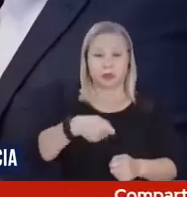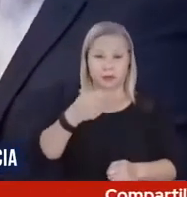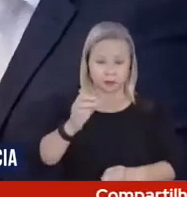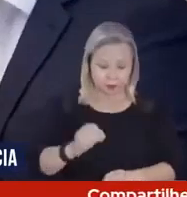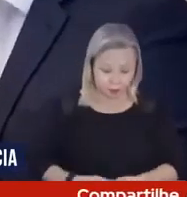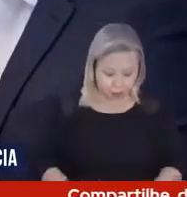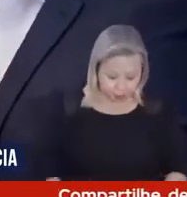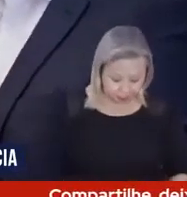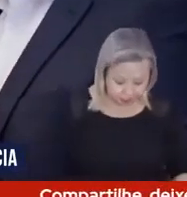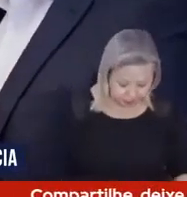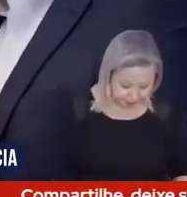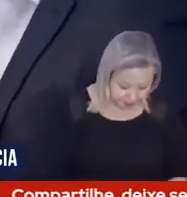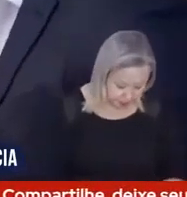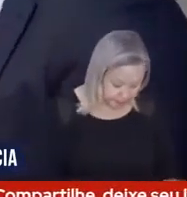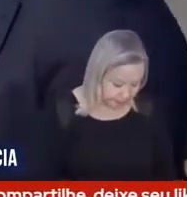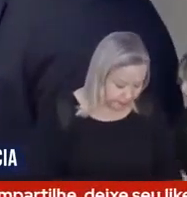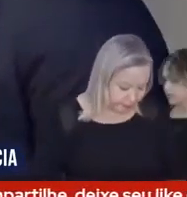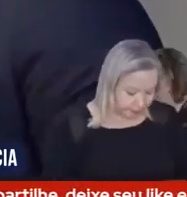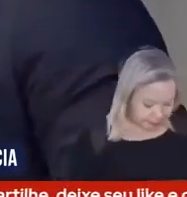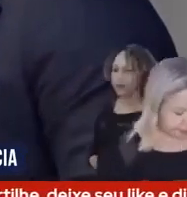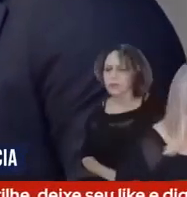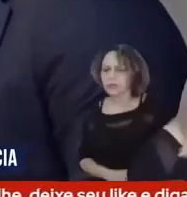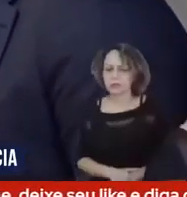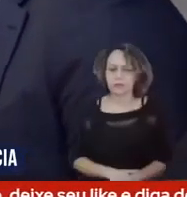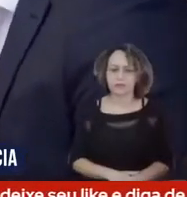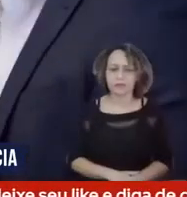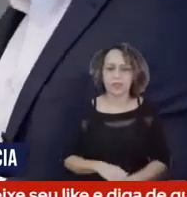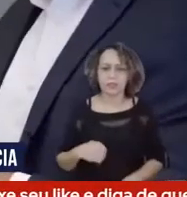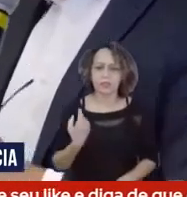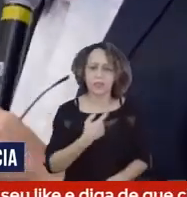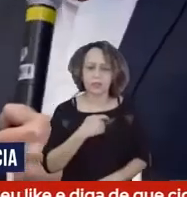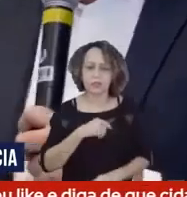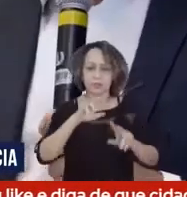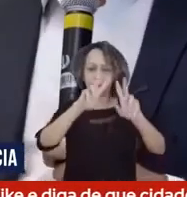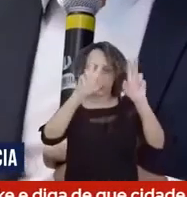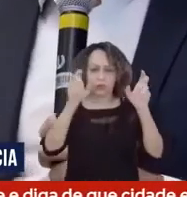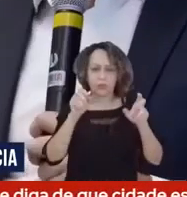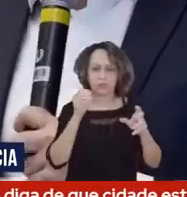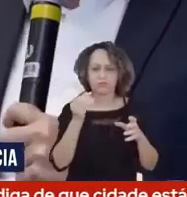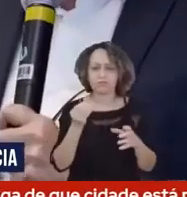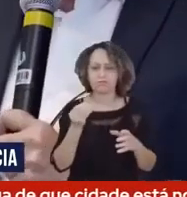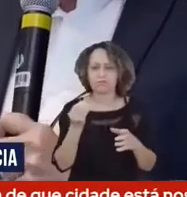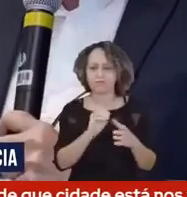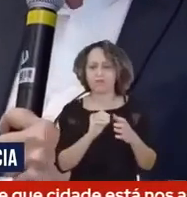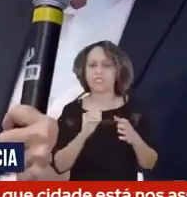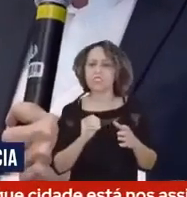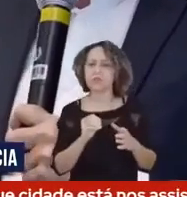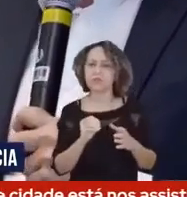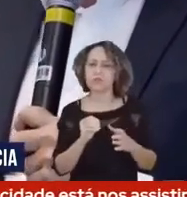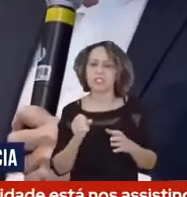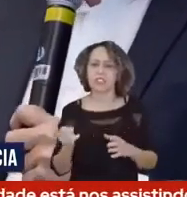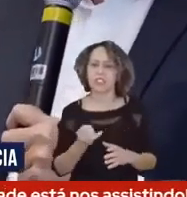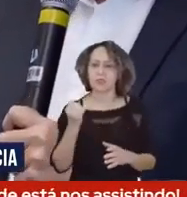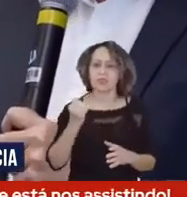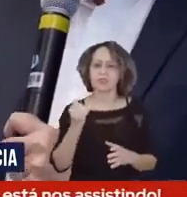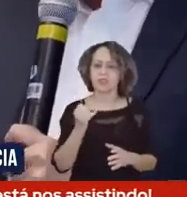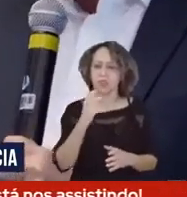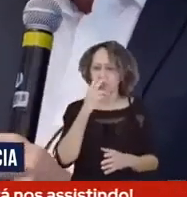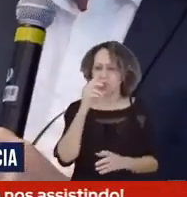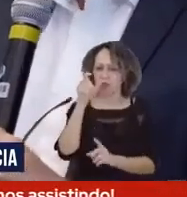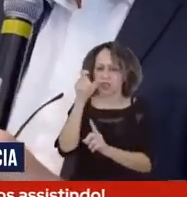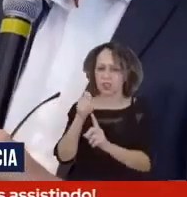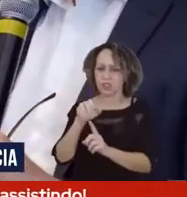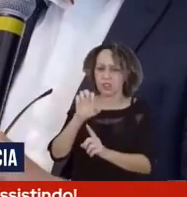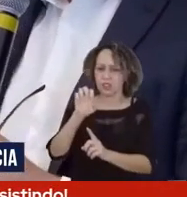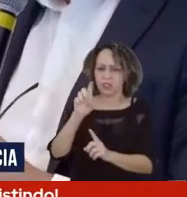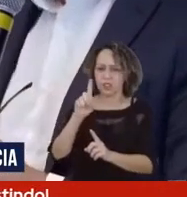ter que colocar esse tema, porque, para mim, é um tema muito importante. Eu acho que o Eduardo Costa Pinto aqui foi muito feliz em relação aos custos.